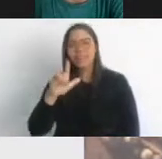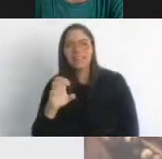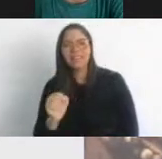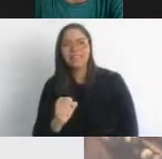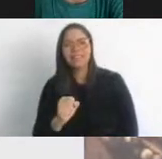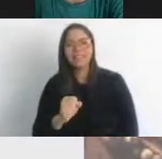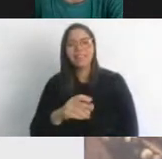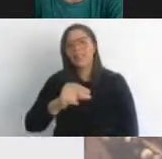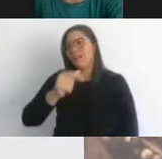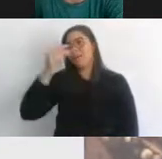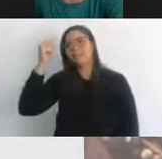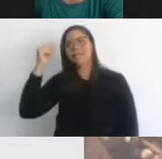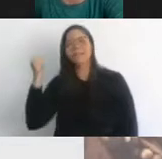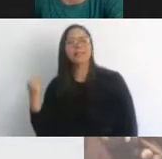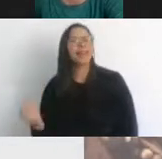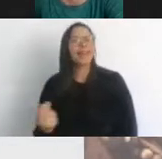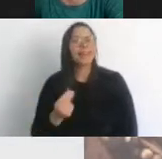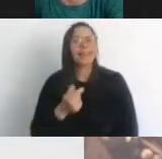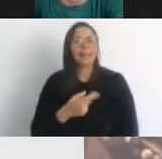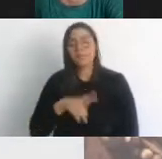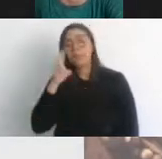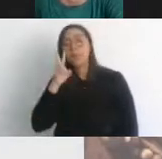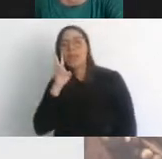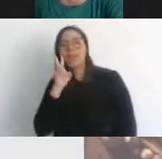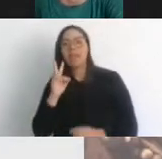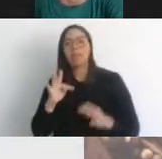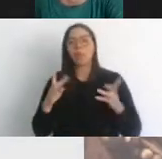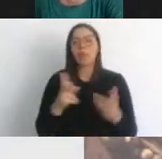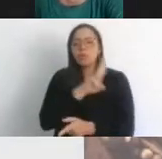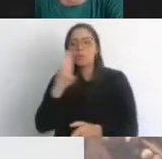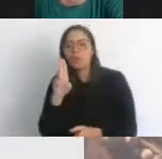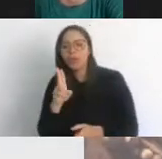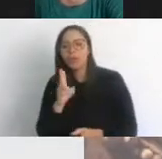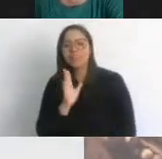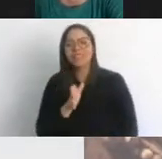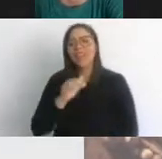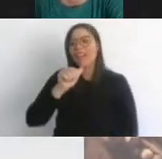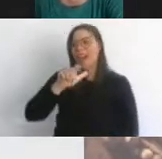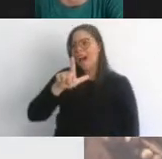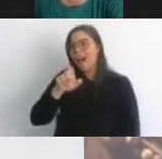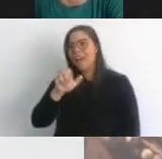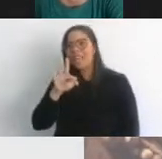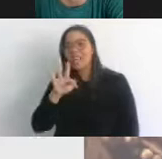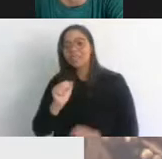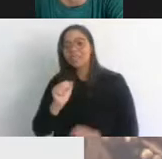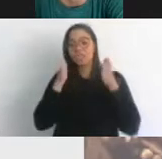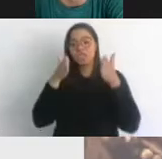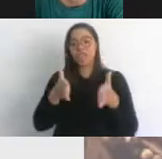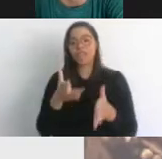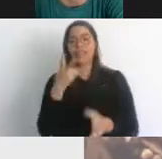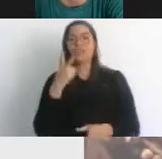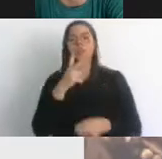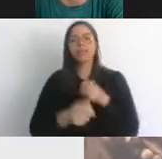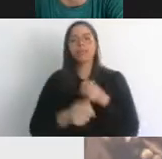Alisson que eu não lembro de outro de outro discípulo do Platão e Aristóteles foi Alef e ela que chega dois anos depois